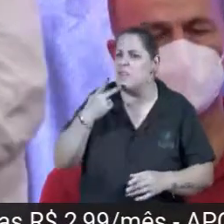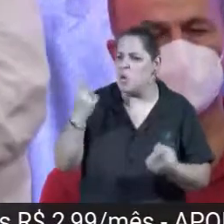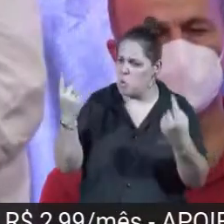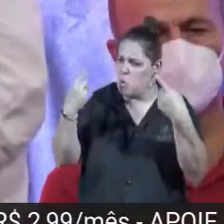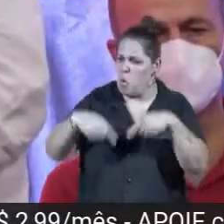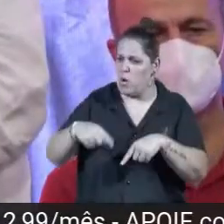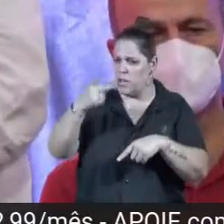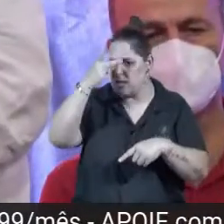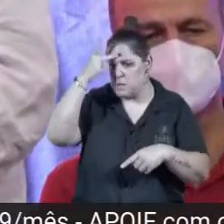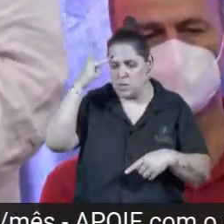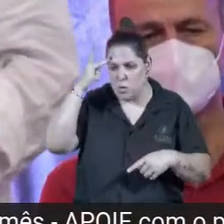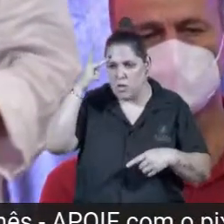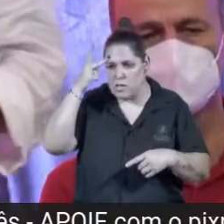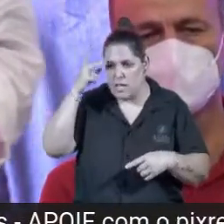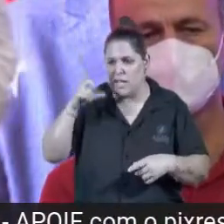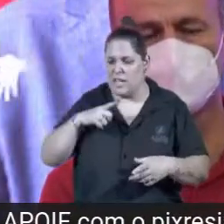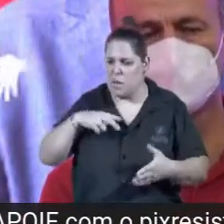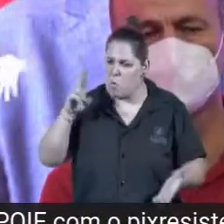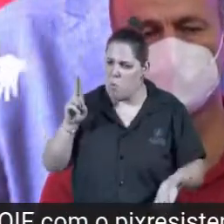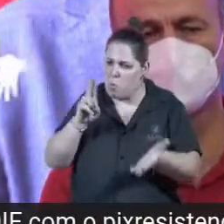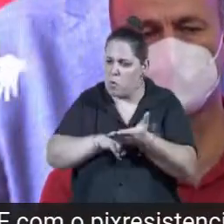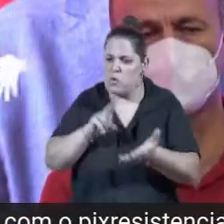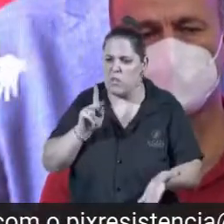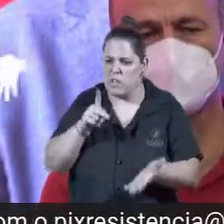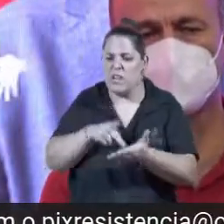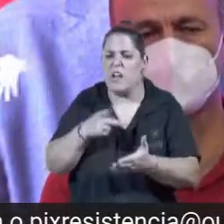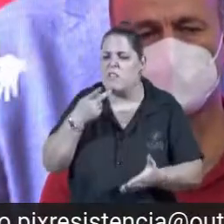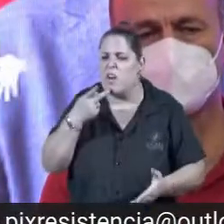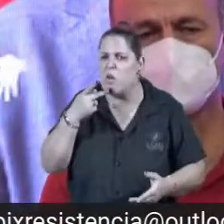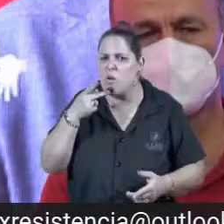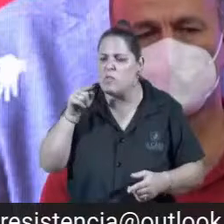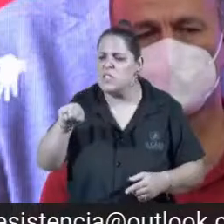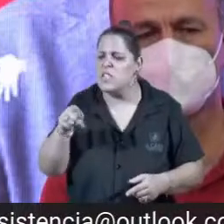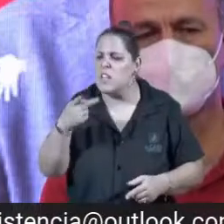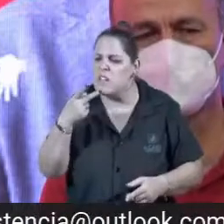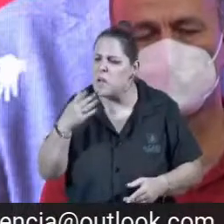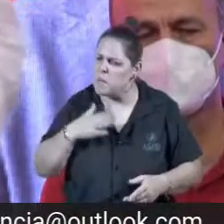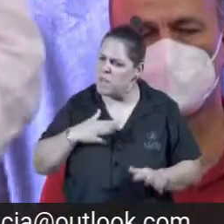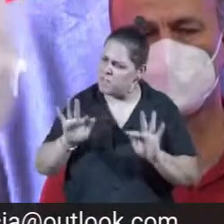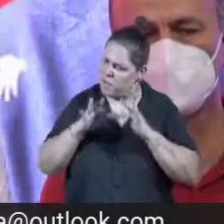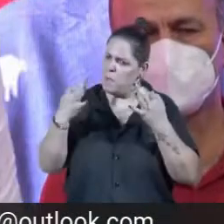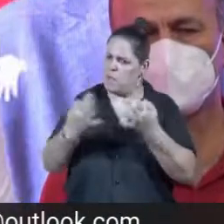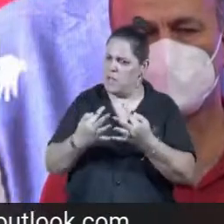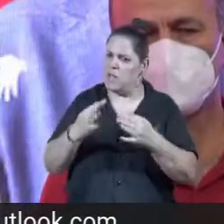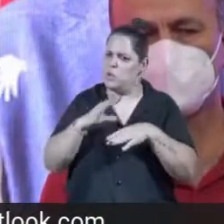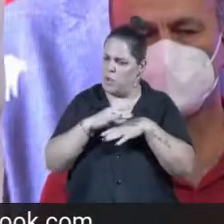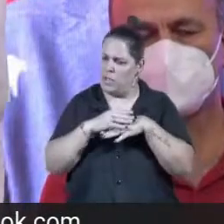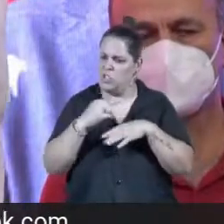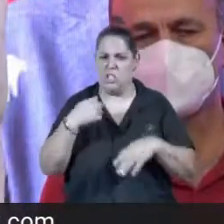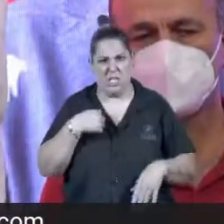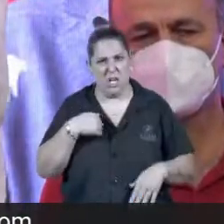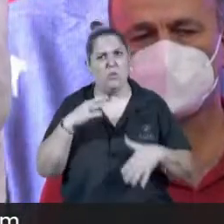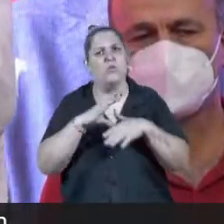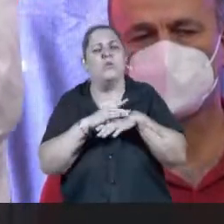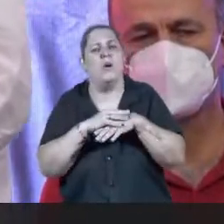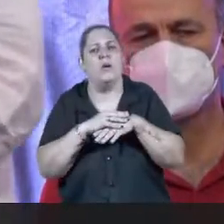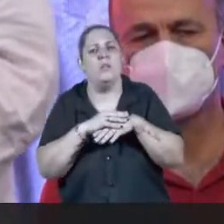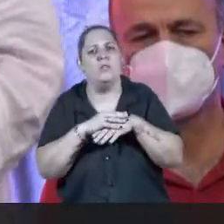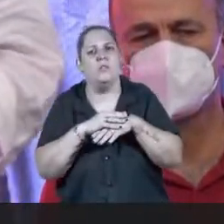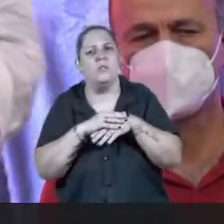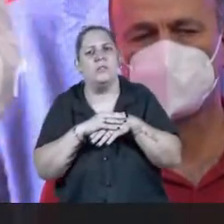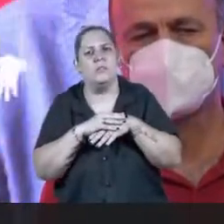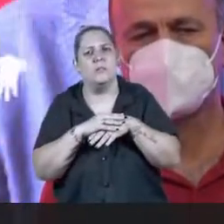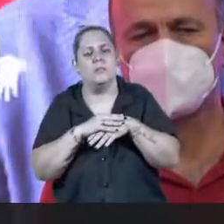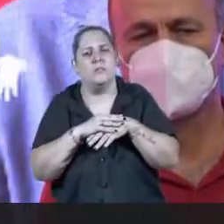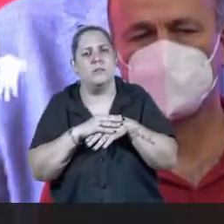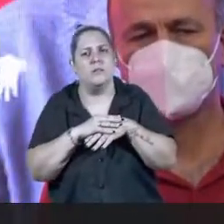têm um compromisso com a verdade, ele perguntou: o senhor está dizendo que a minha família é doente, que eu sou doente?